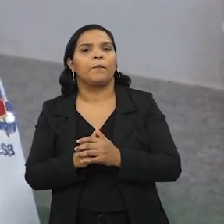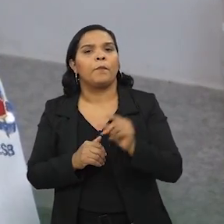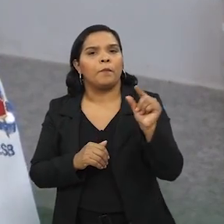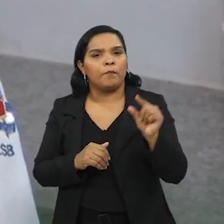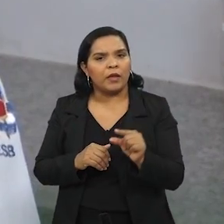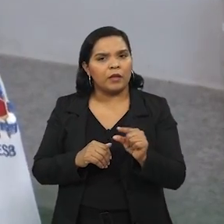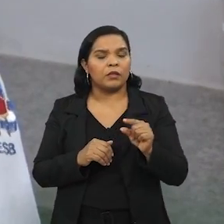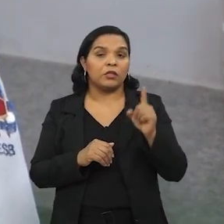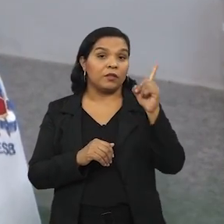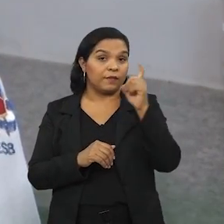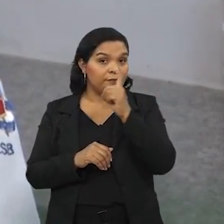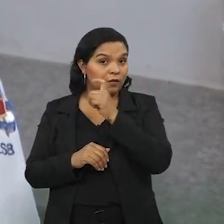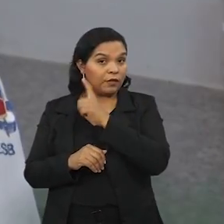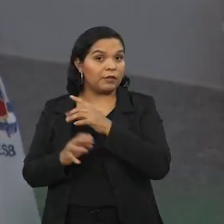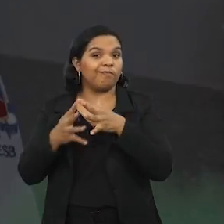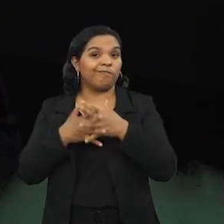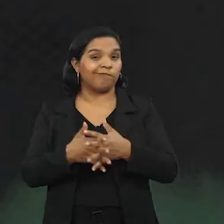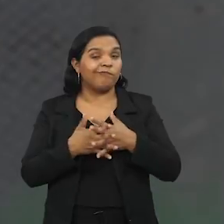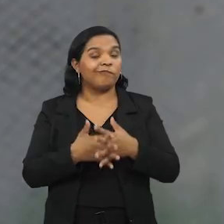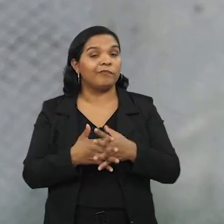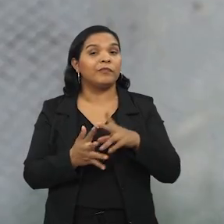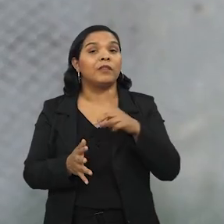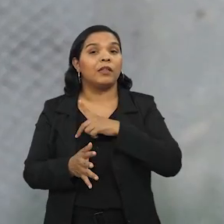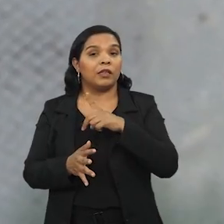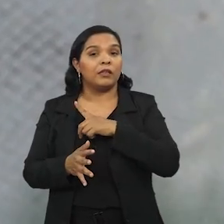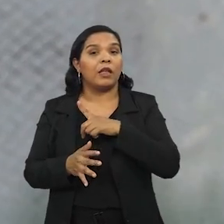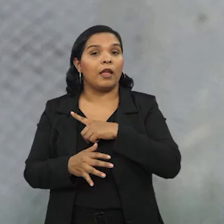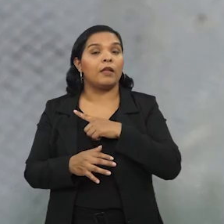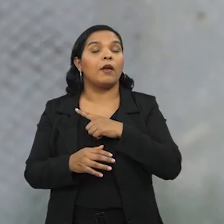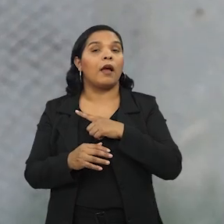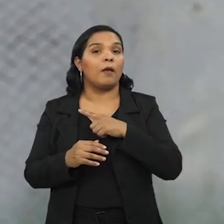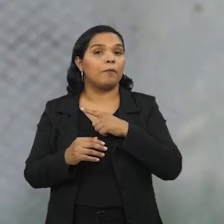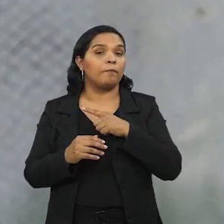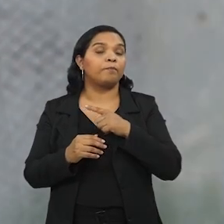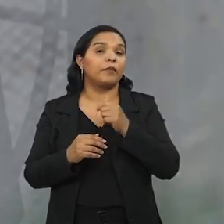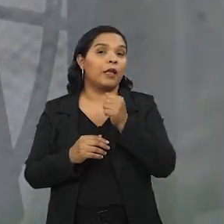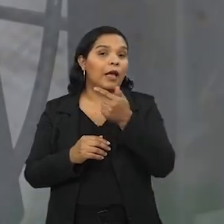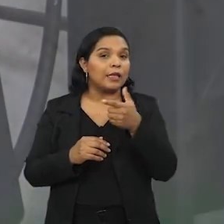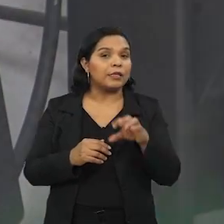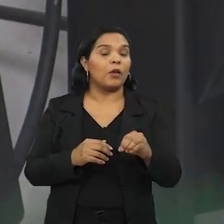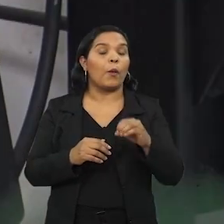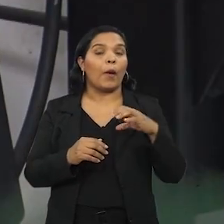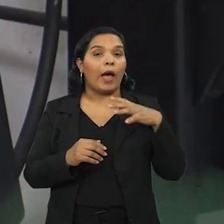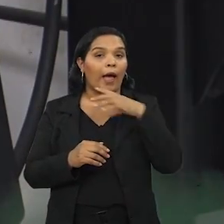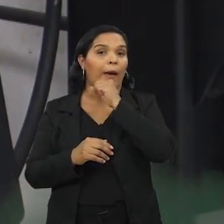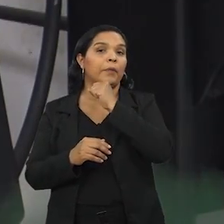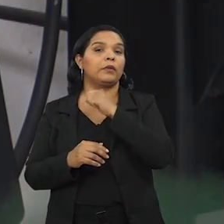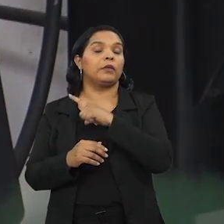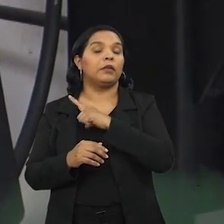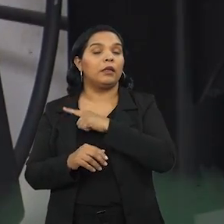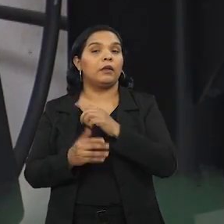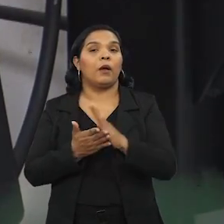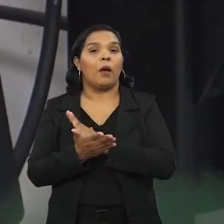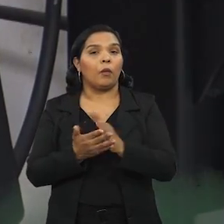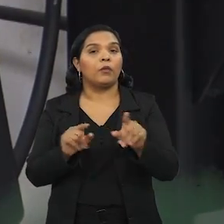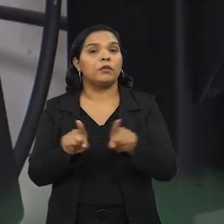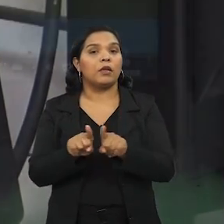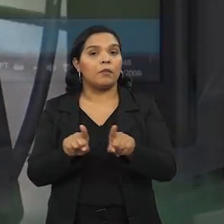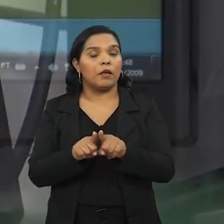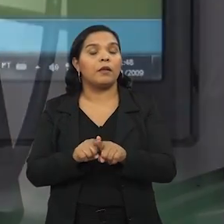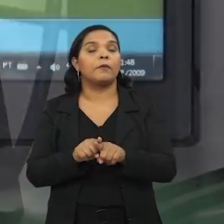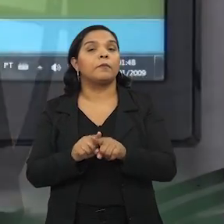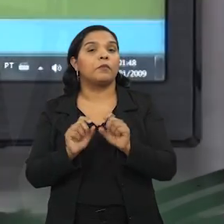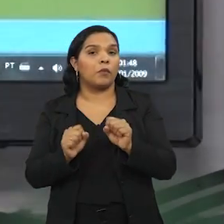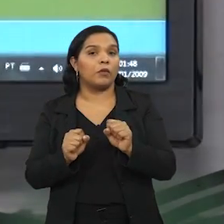de desenvolvimento um pouco menos complexa, geralmente esses extratos eles têm uma ação melhor, né? Na fase adulta a gente tem